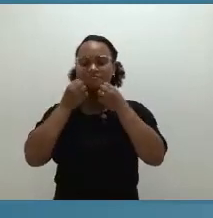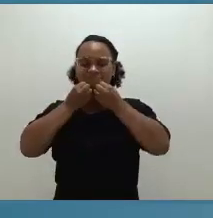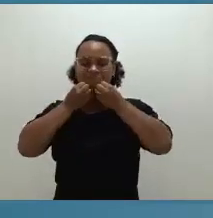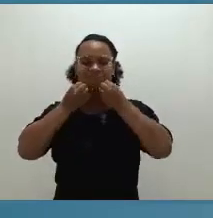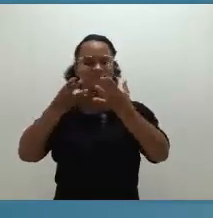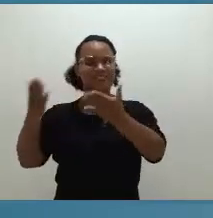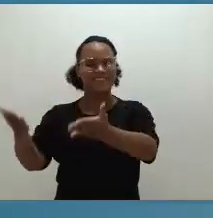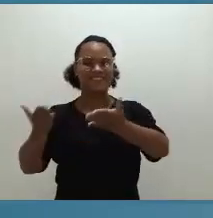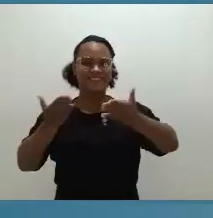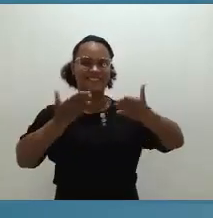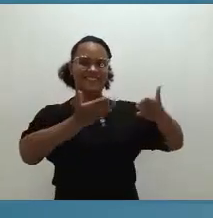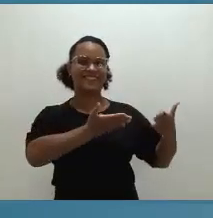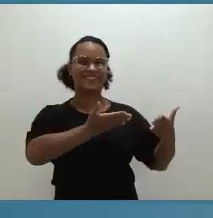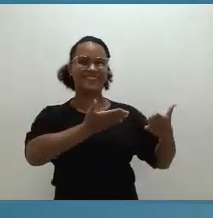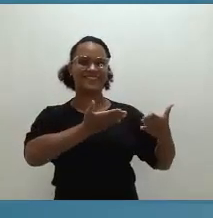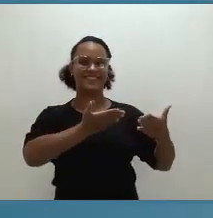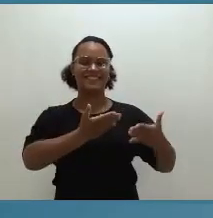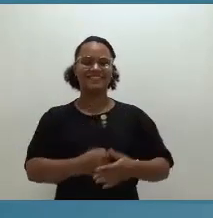conosco.